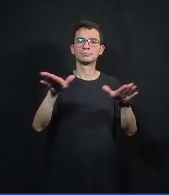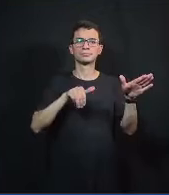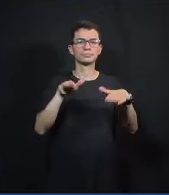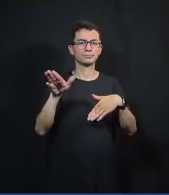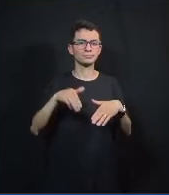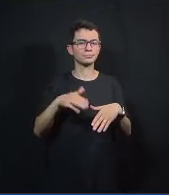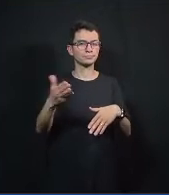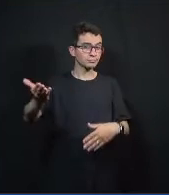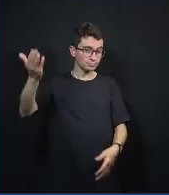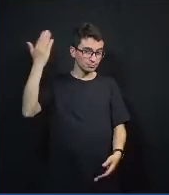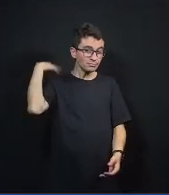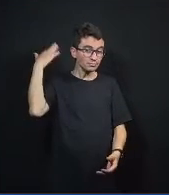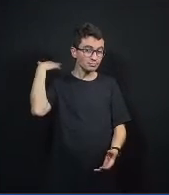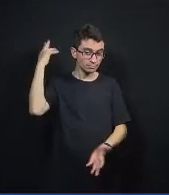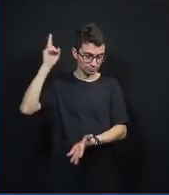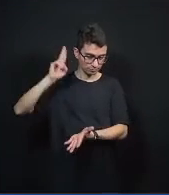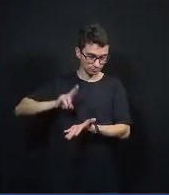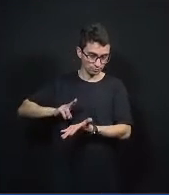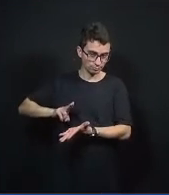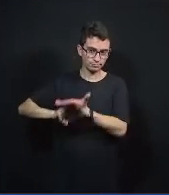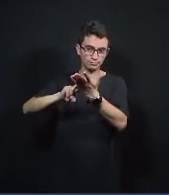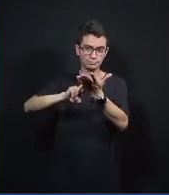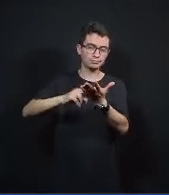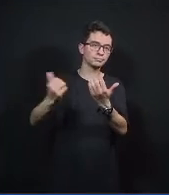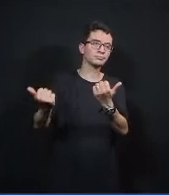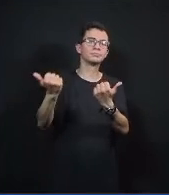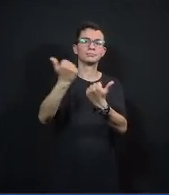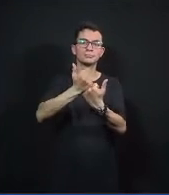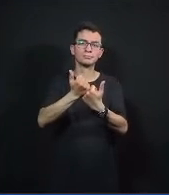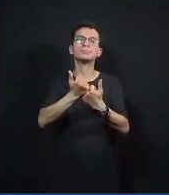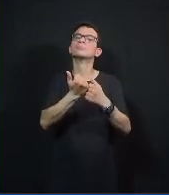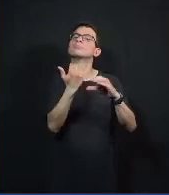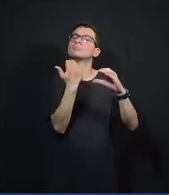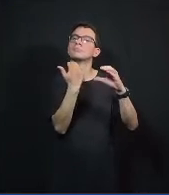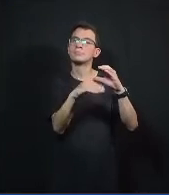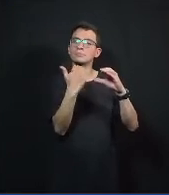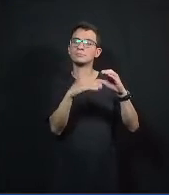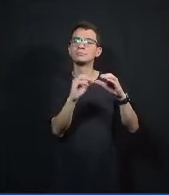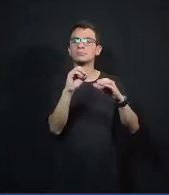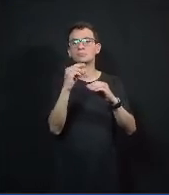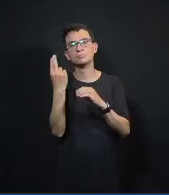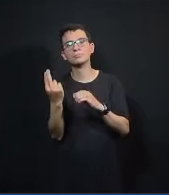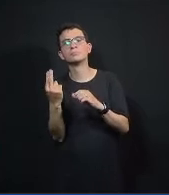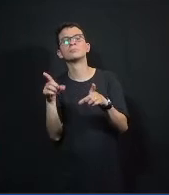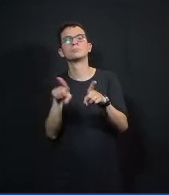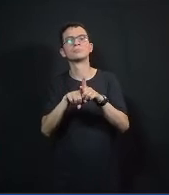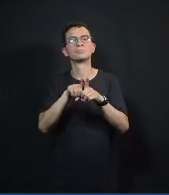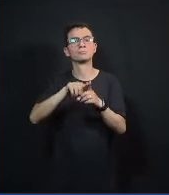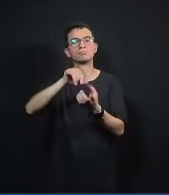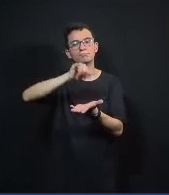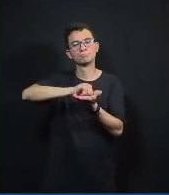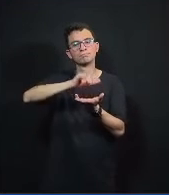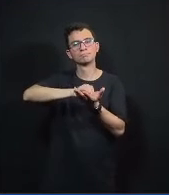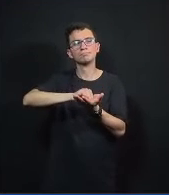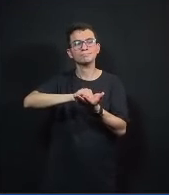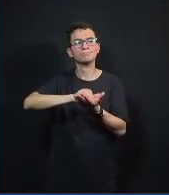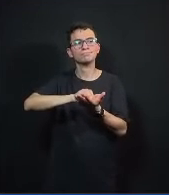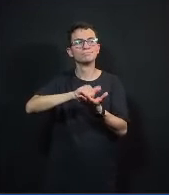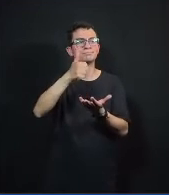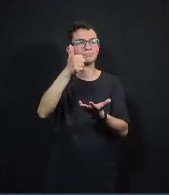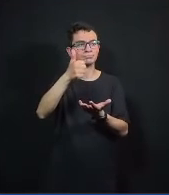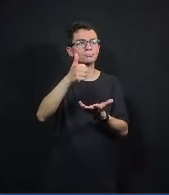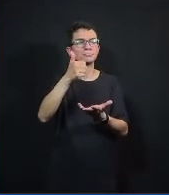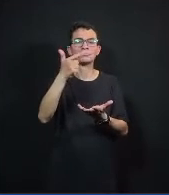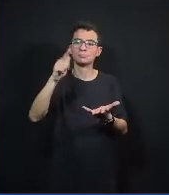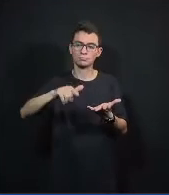carta e nós substituímos pelas convocações por e-mail e WhatsApp, né? Um outro ponto muito relevante foi a criação do protocolo de